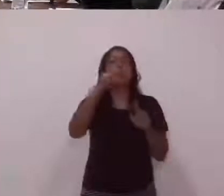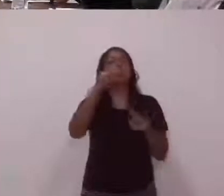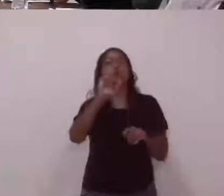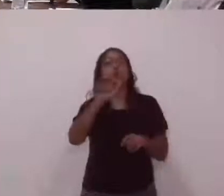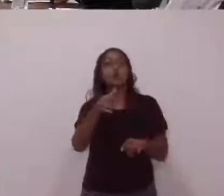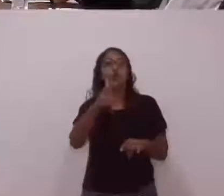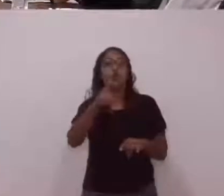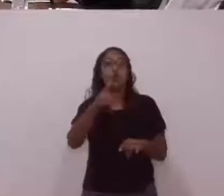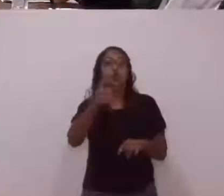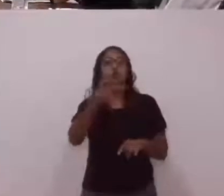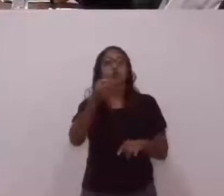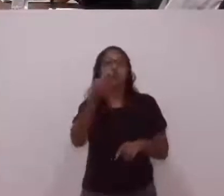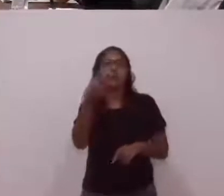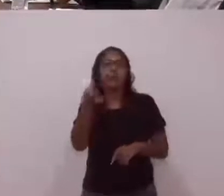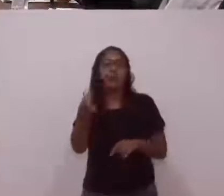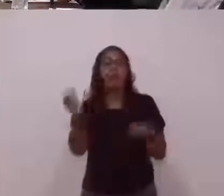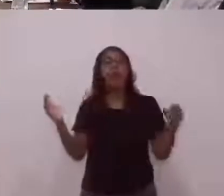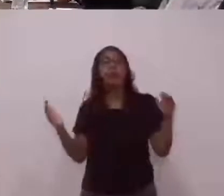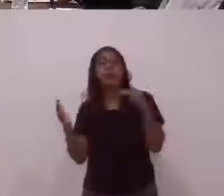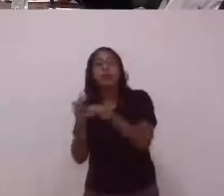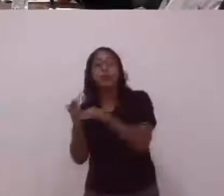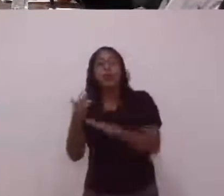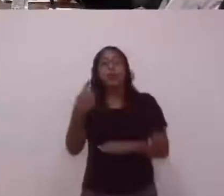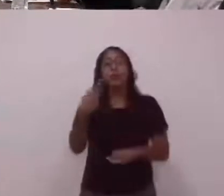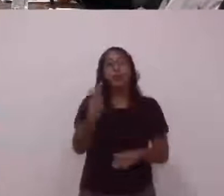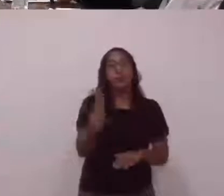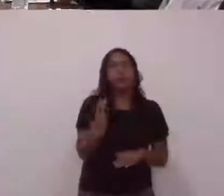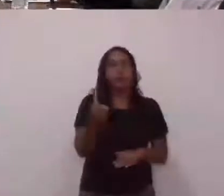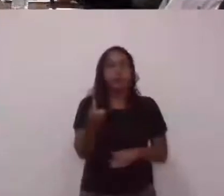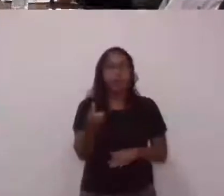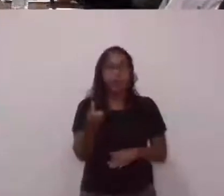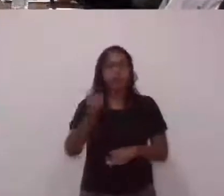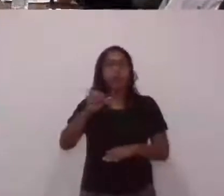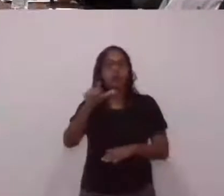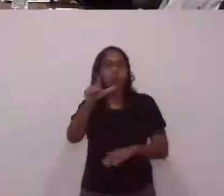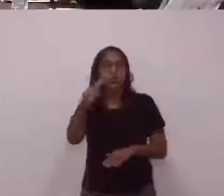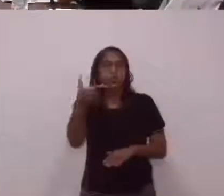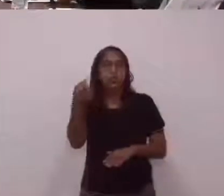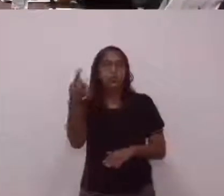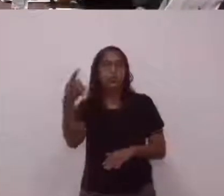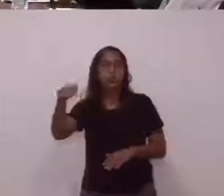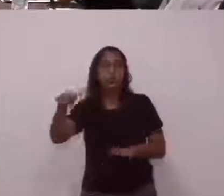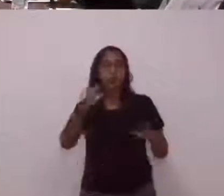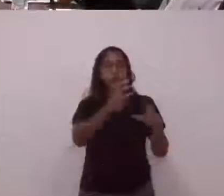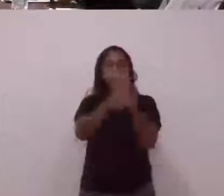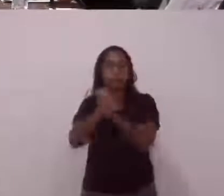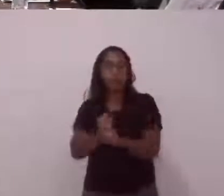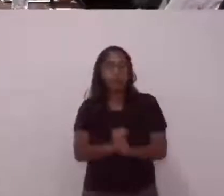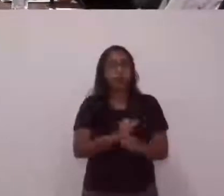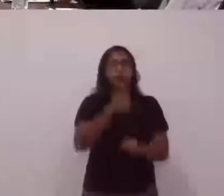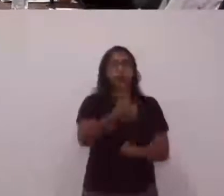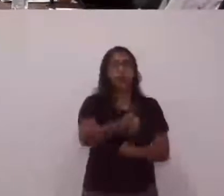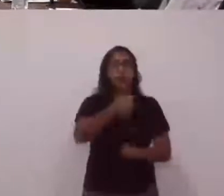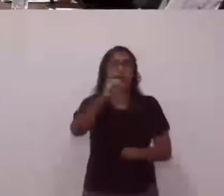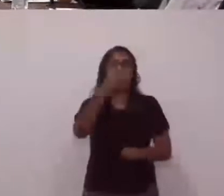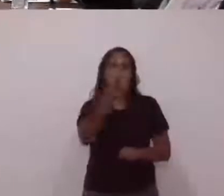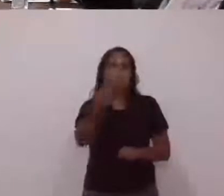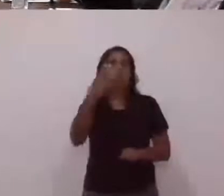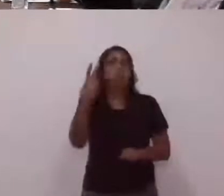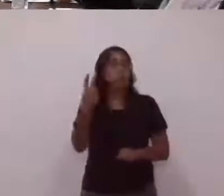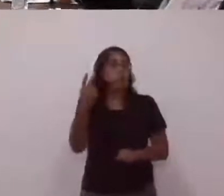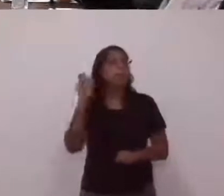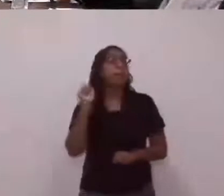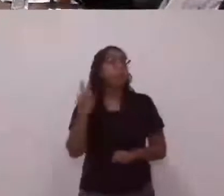2016, e término em 26 de setembro de 2017, com valor total de R$ 132 mil,